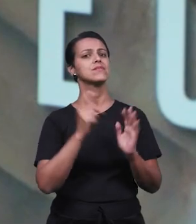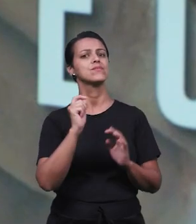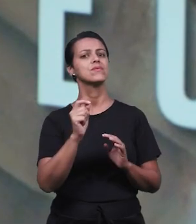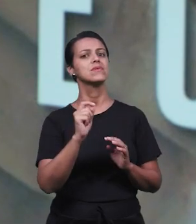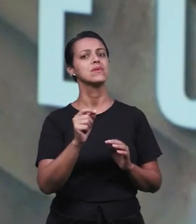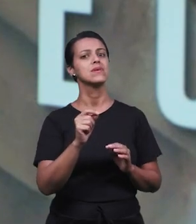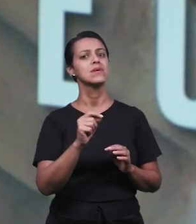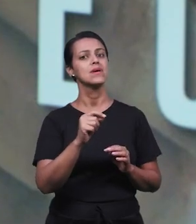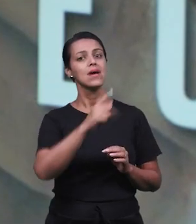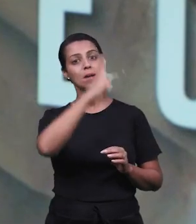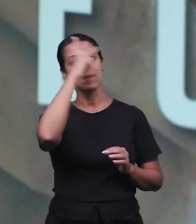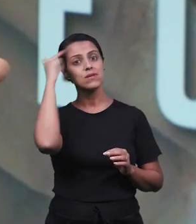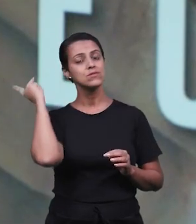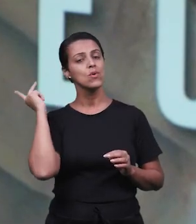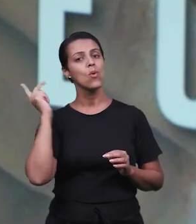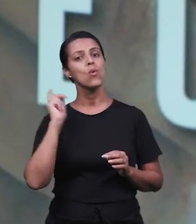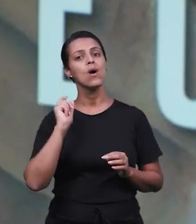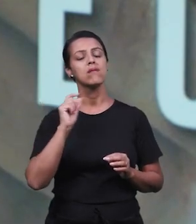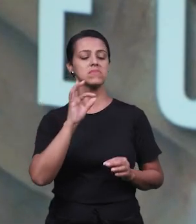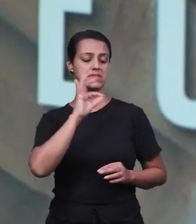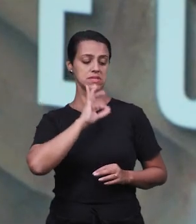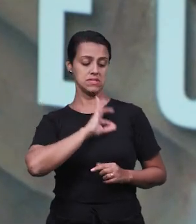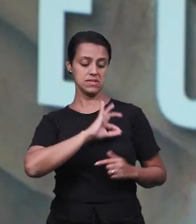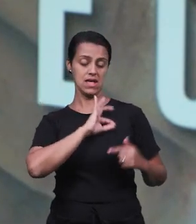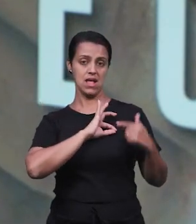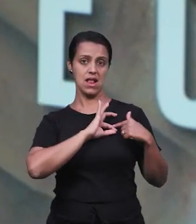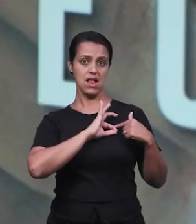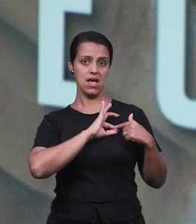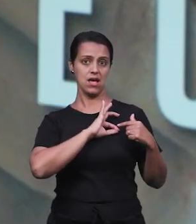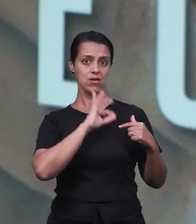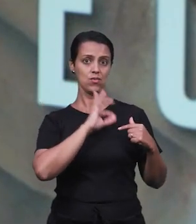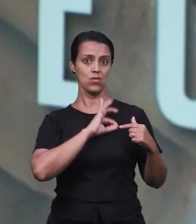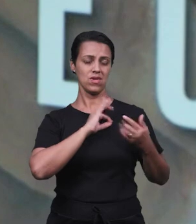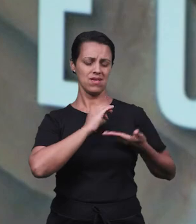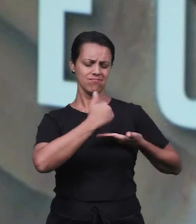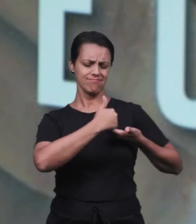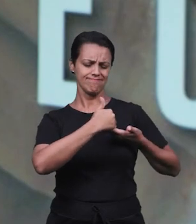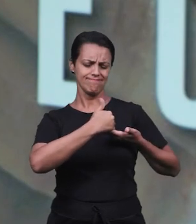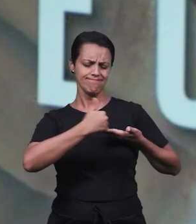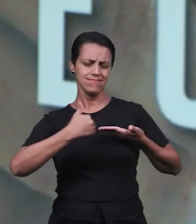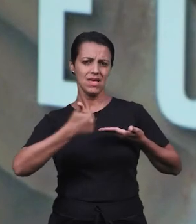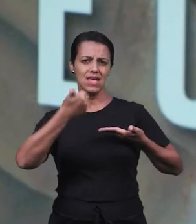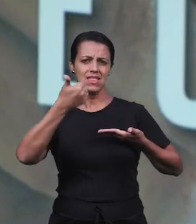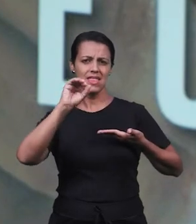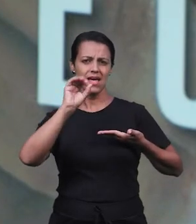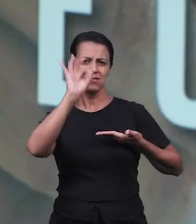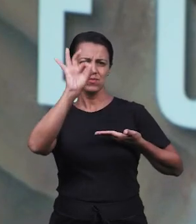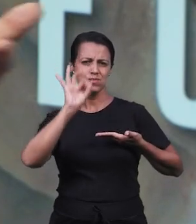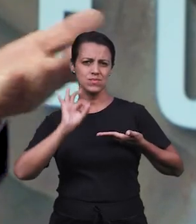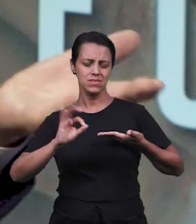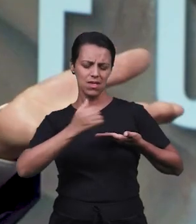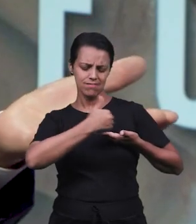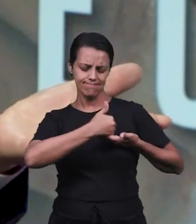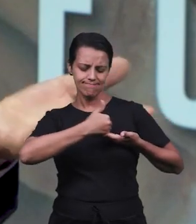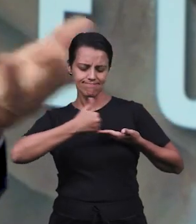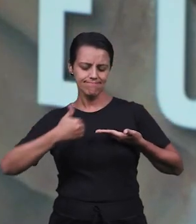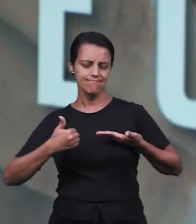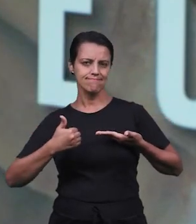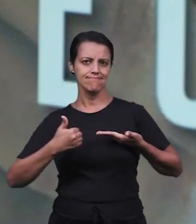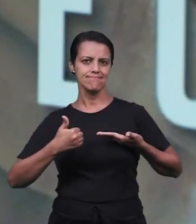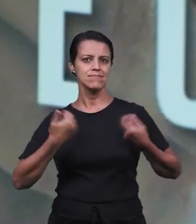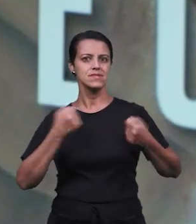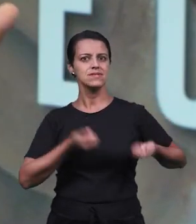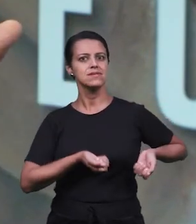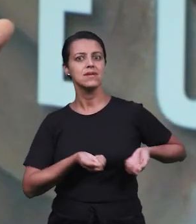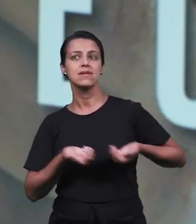Senhor 10% de tudo aquilo que lhe chega às mãos. Evidentemente que os israelitas